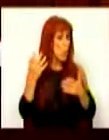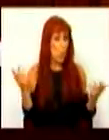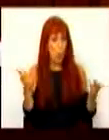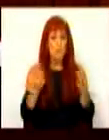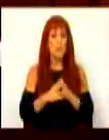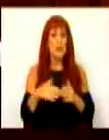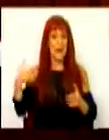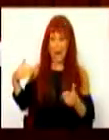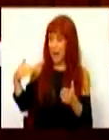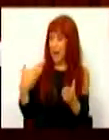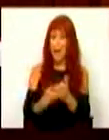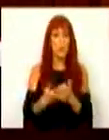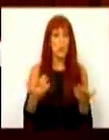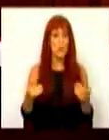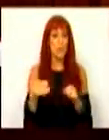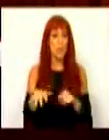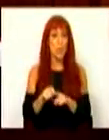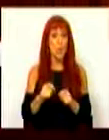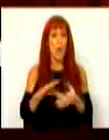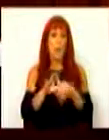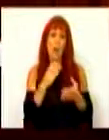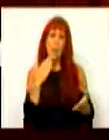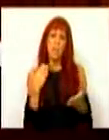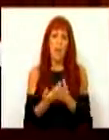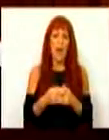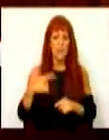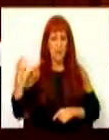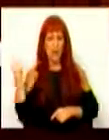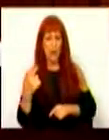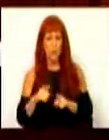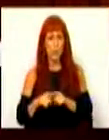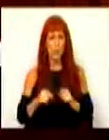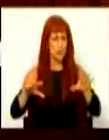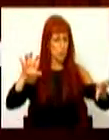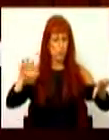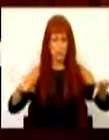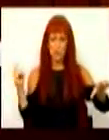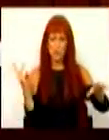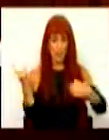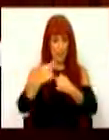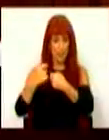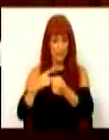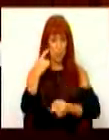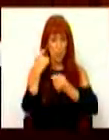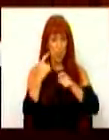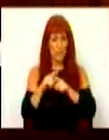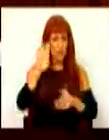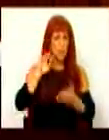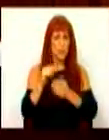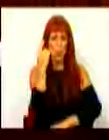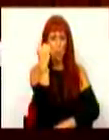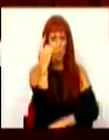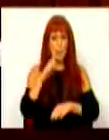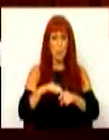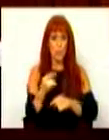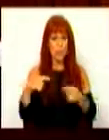que até hoje era um mecanismo conciliatório, em que as autoridades dos dois Estados-membros procuravam uma solução